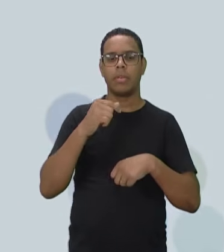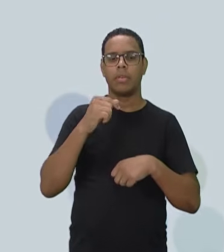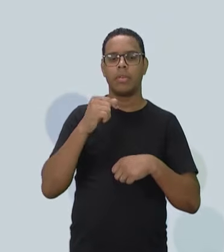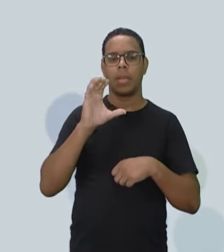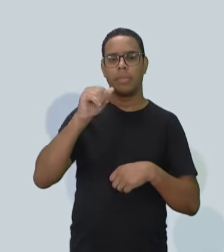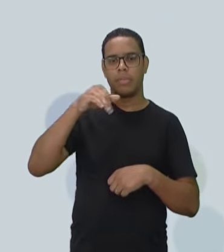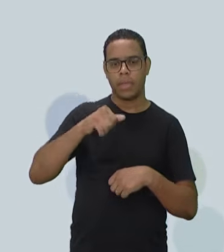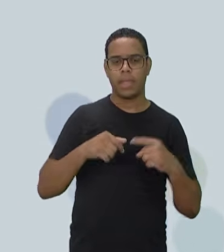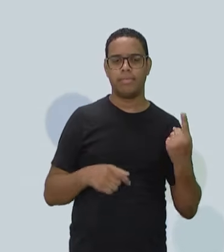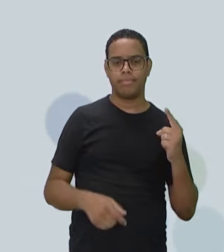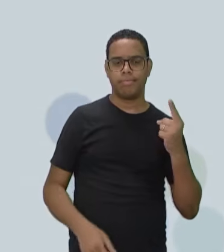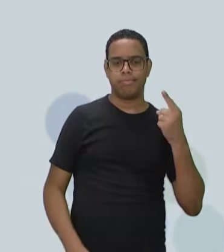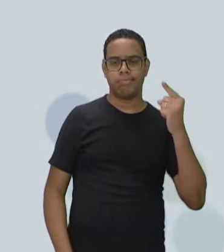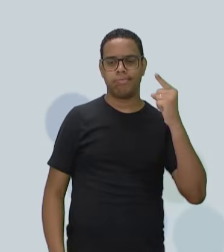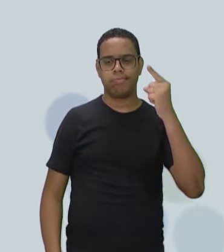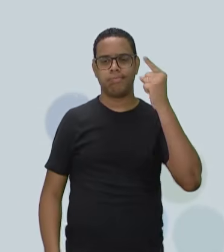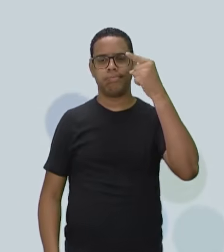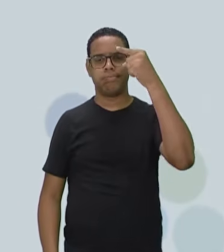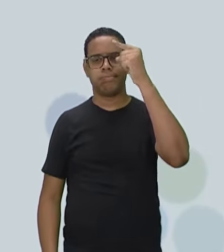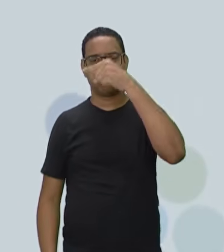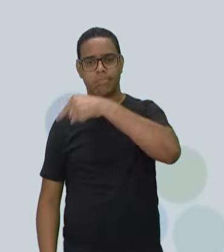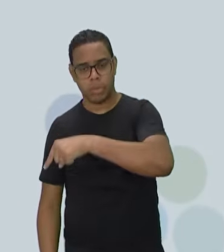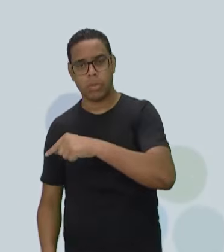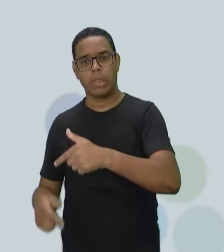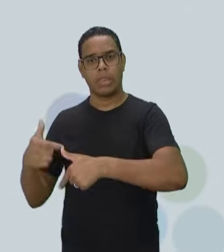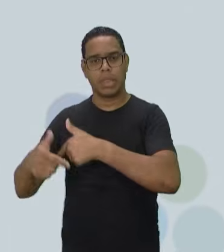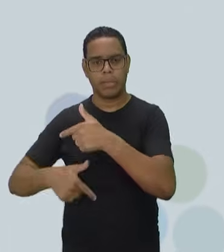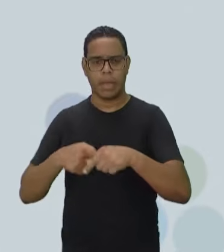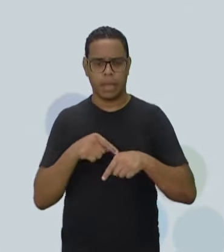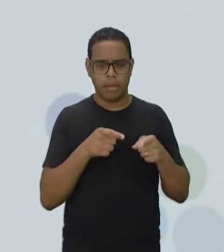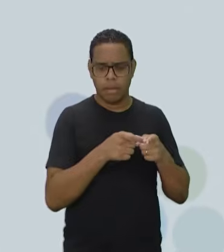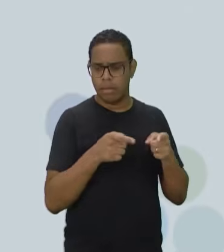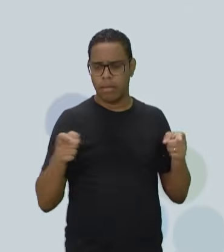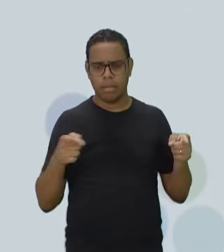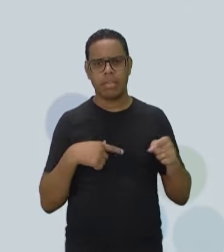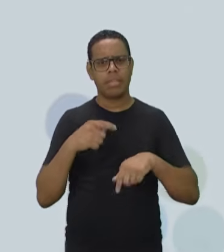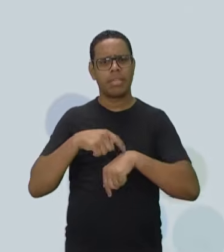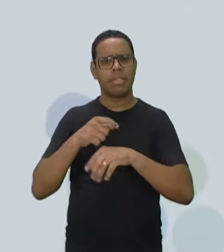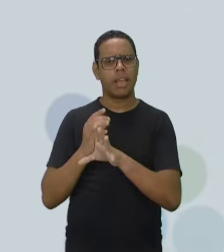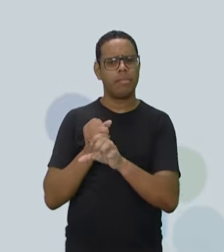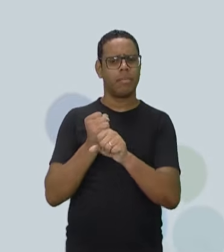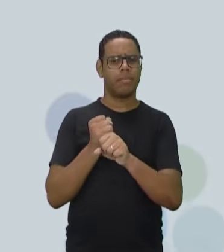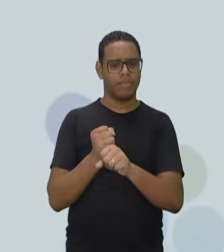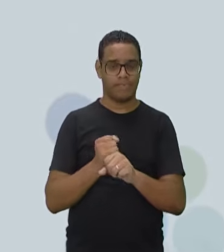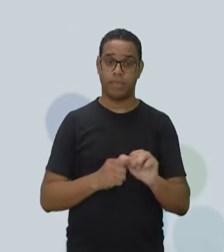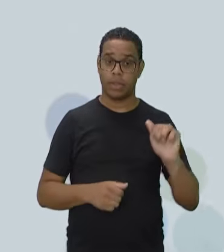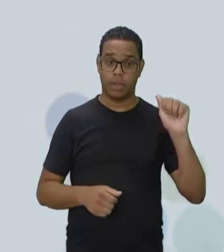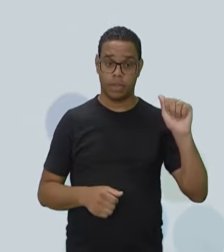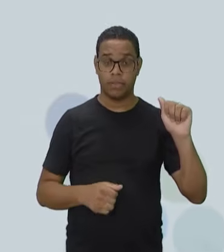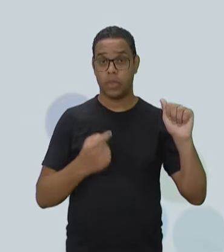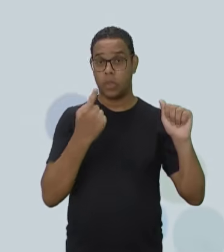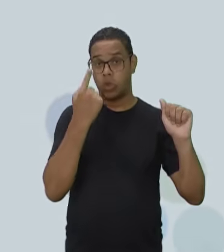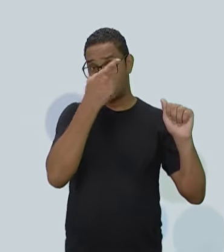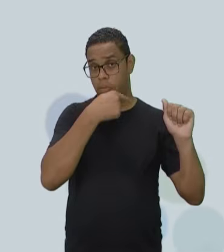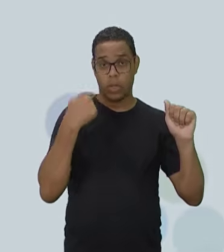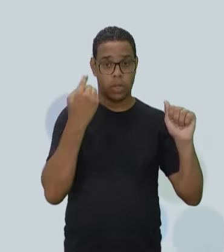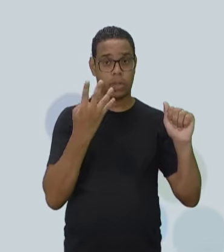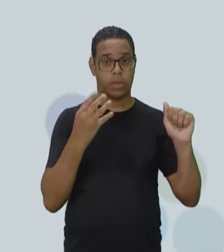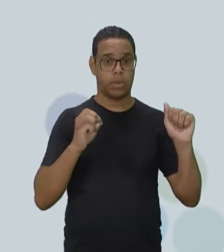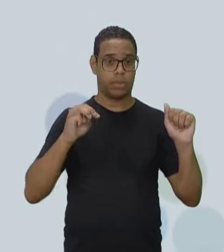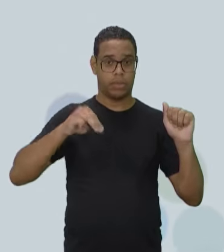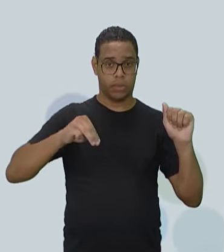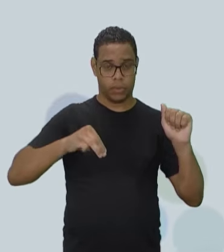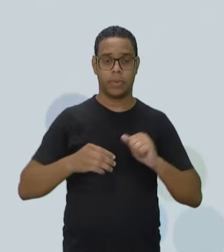Camila gastou nesse deslocamento de casa para o trabalho? Item A, 1 hora e 40